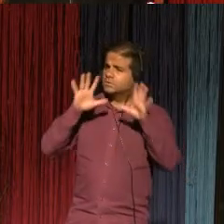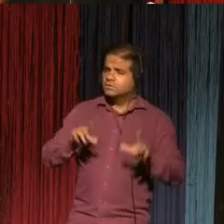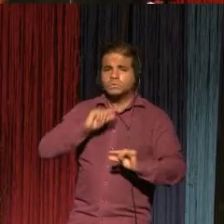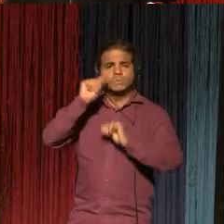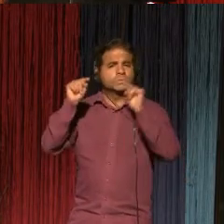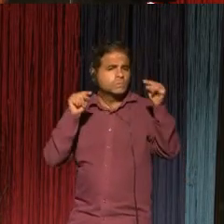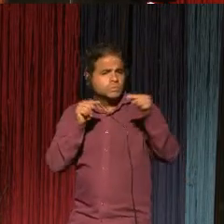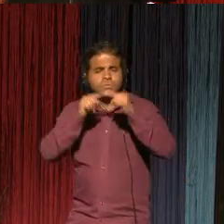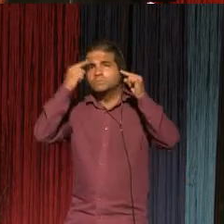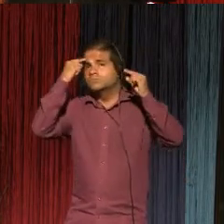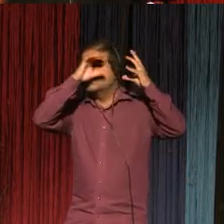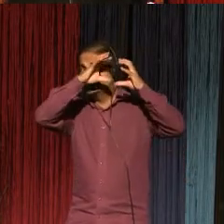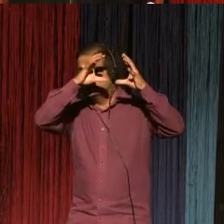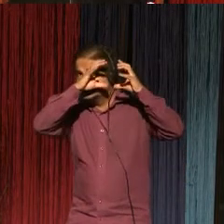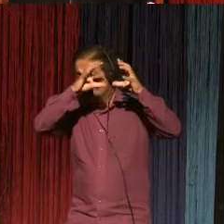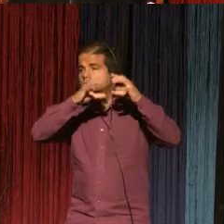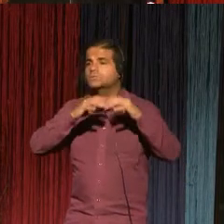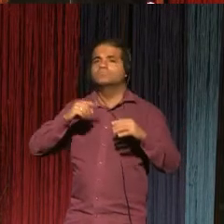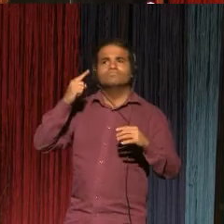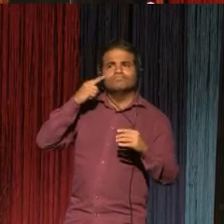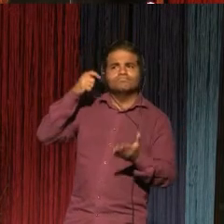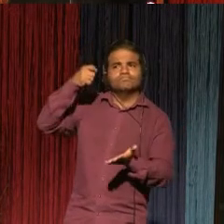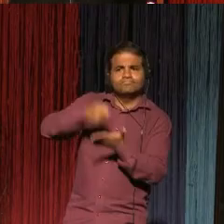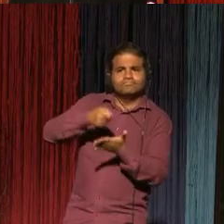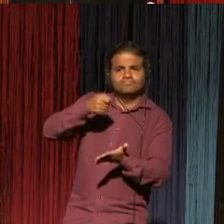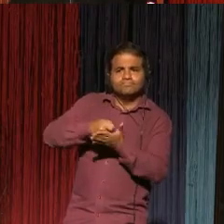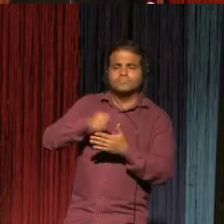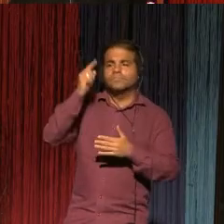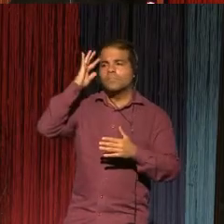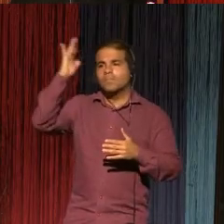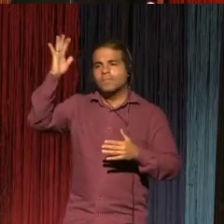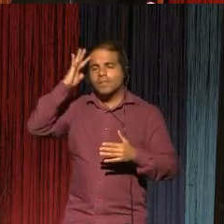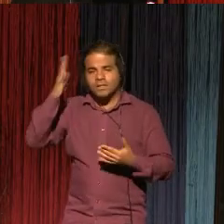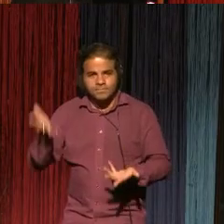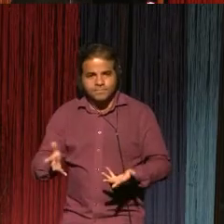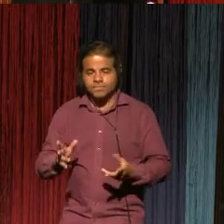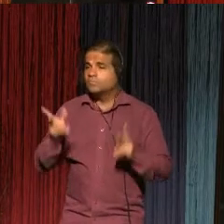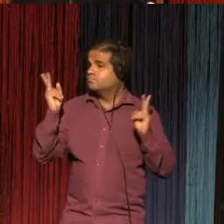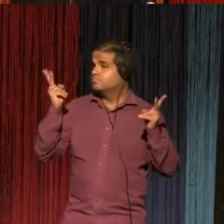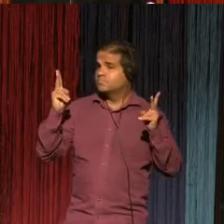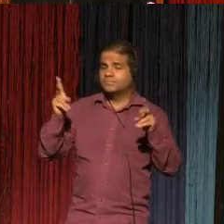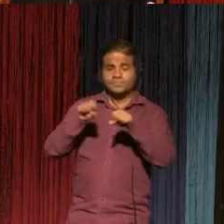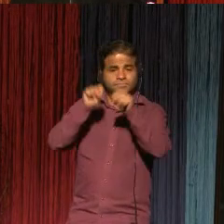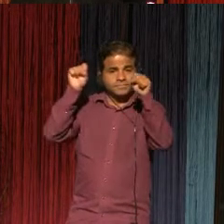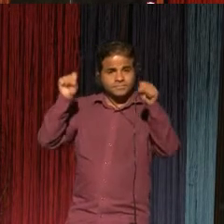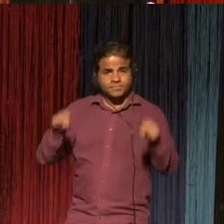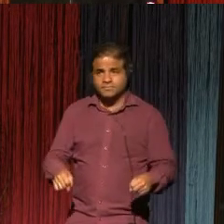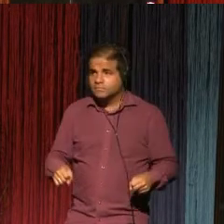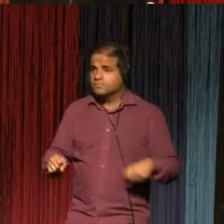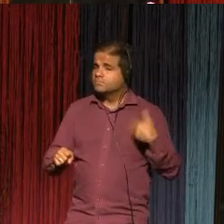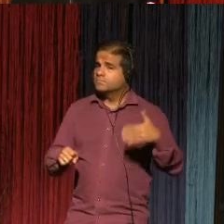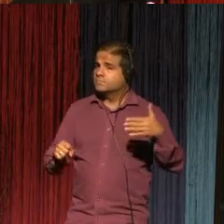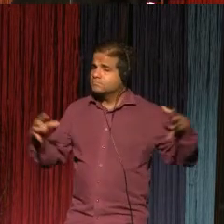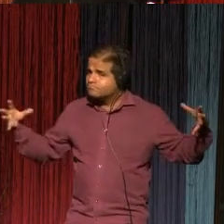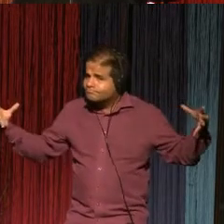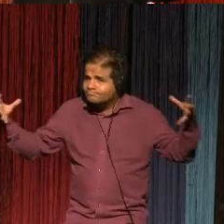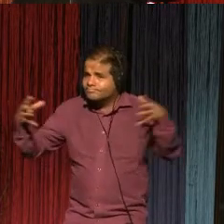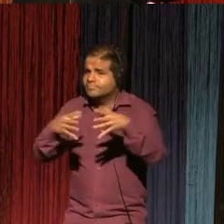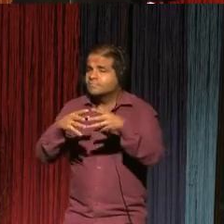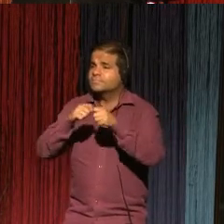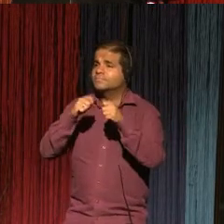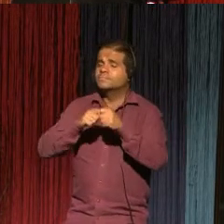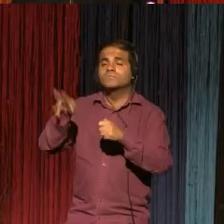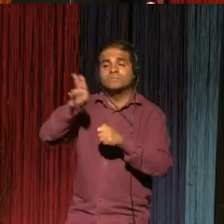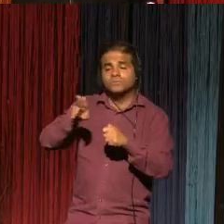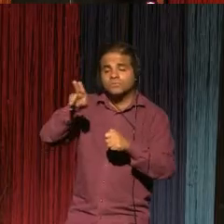função cognitiva e motora que a gente impõe ao nosso pensamento. Os mesmos sistemas, ou eles em conjunto, fazem